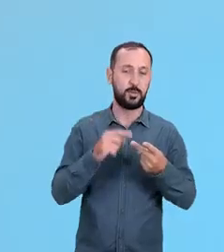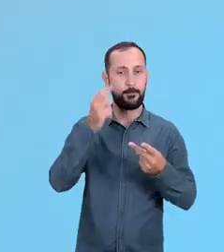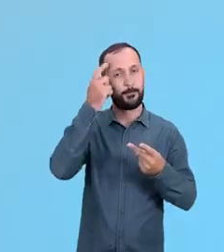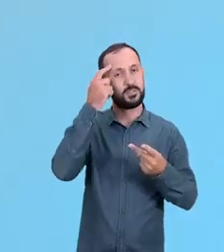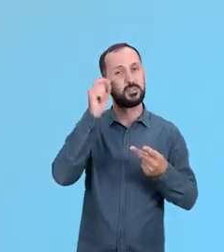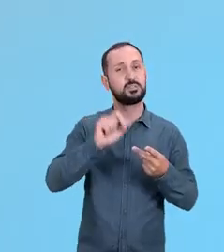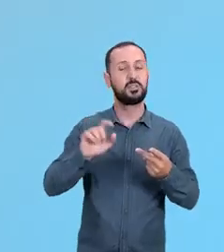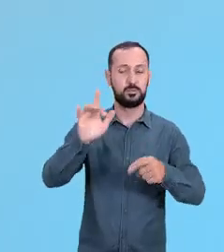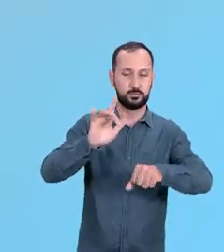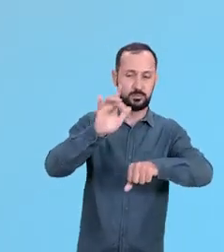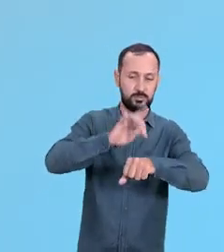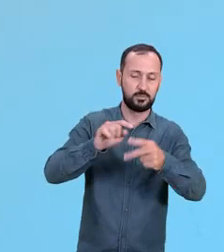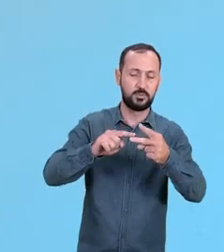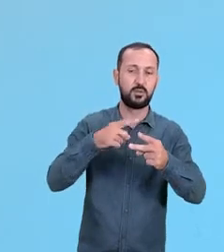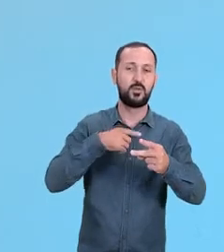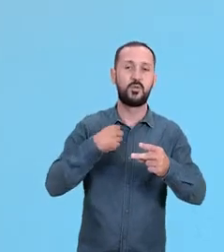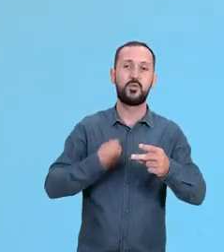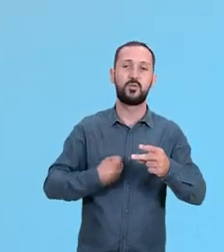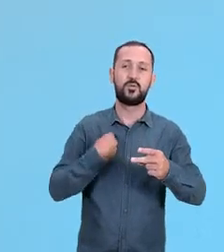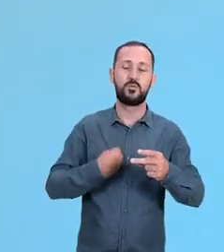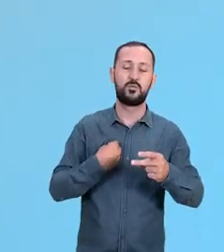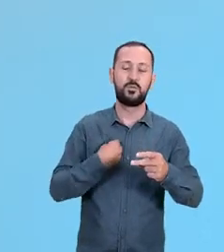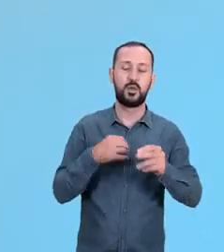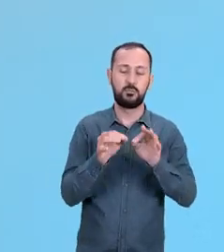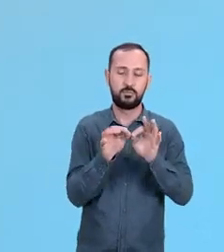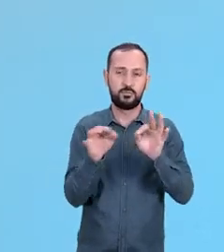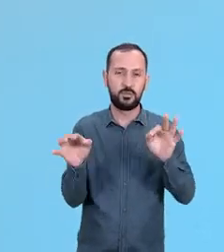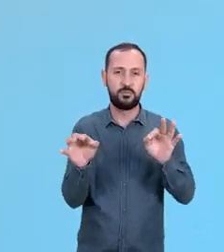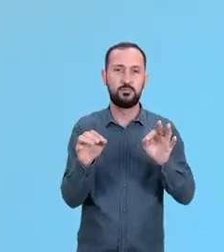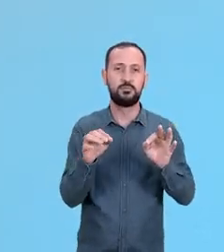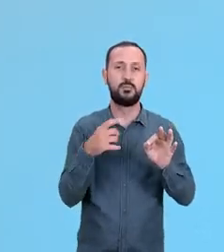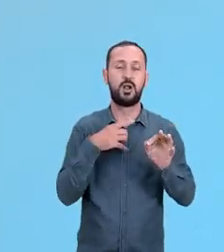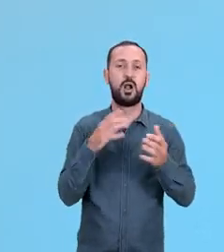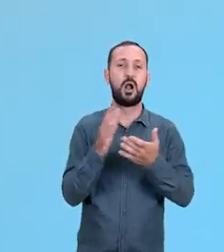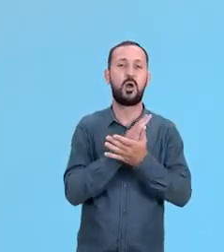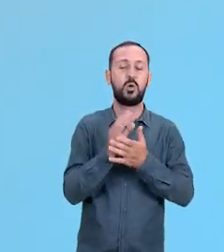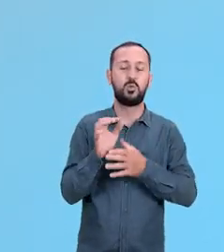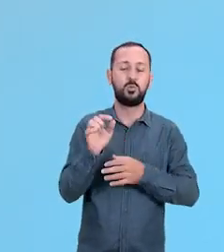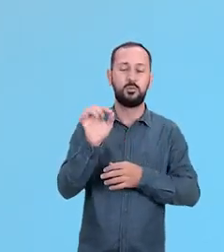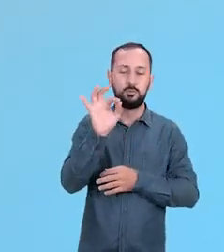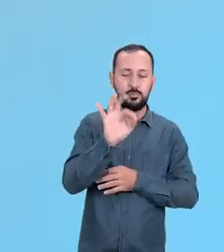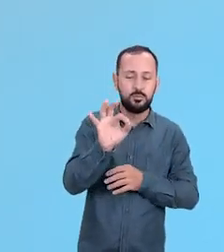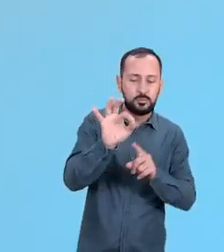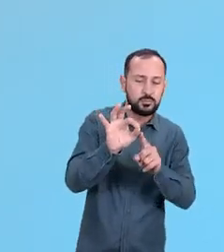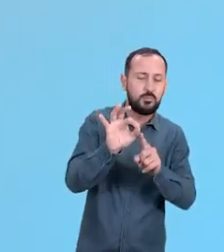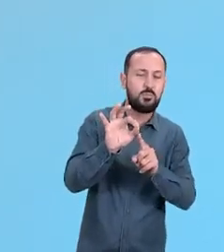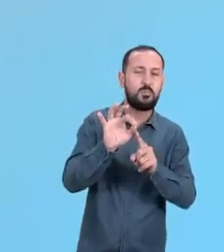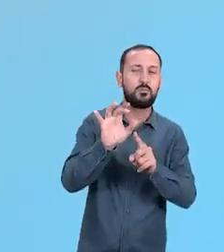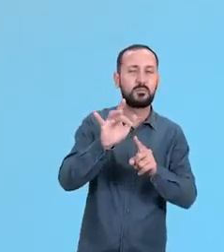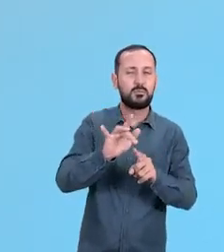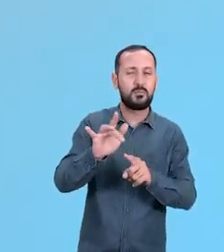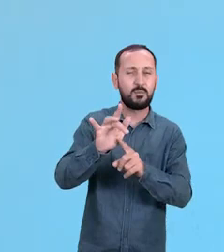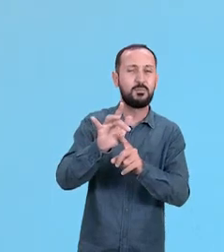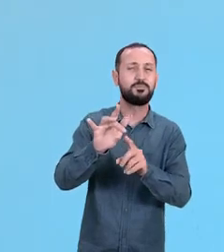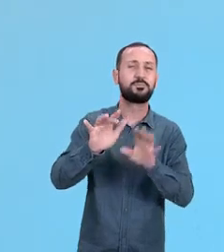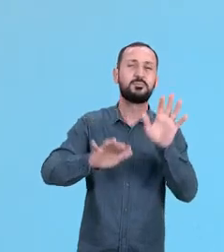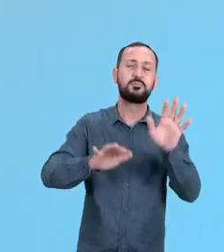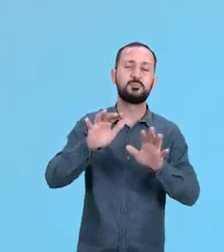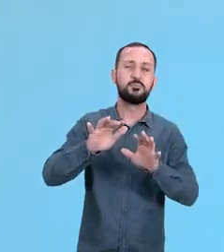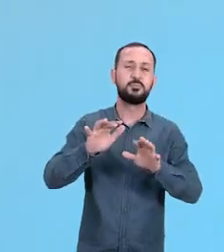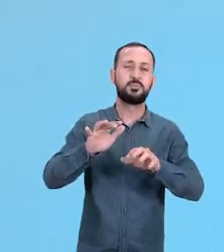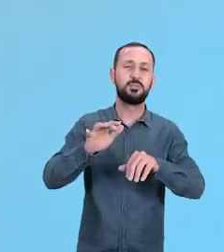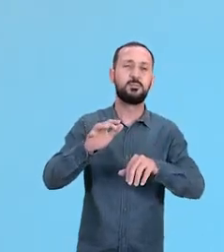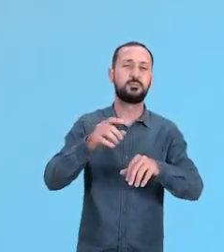ele tinha uma duração menor, hoje ele chega, um mosquito, né, ele chega a